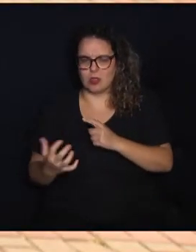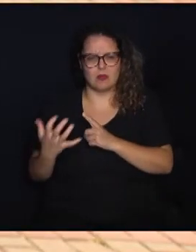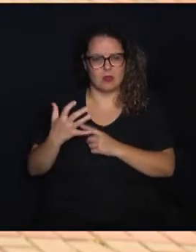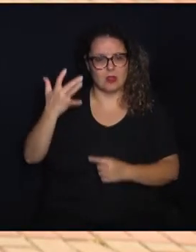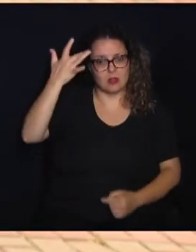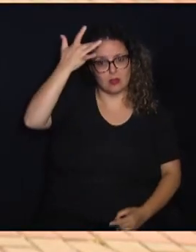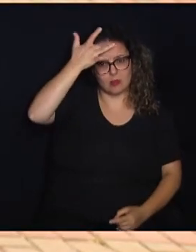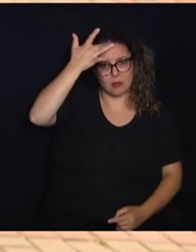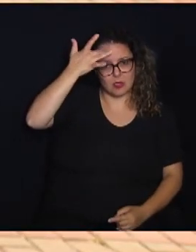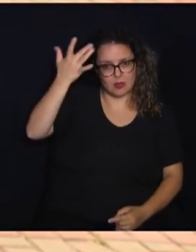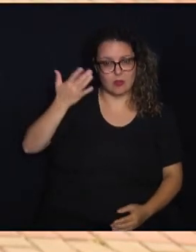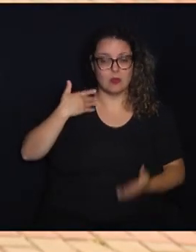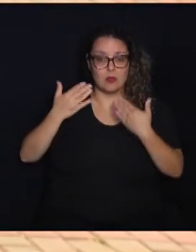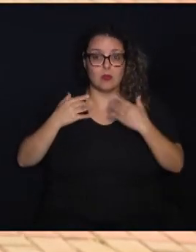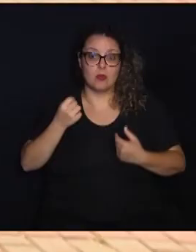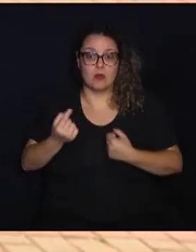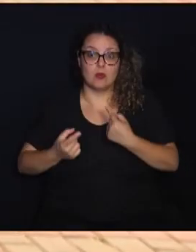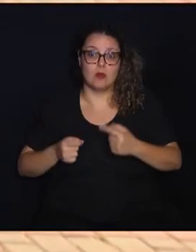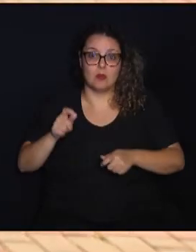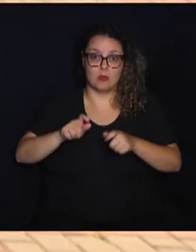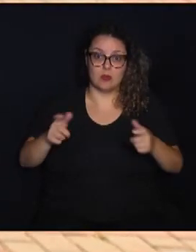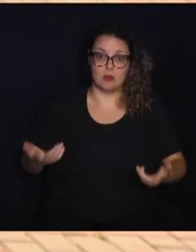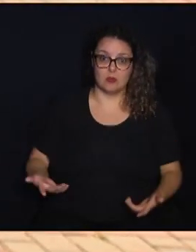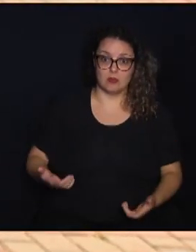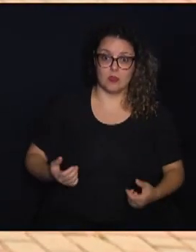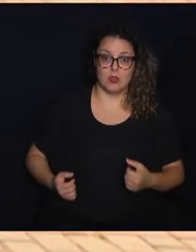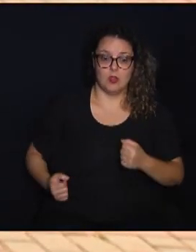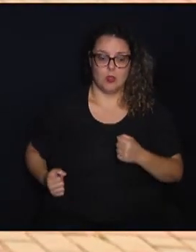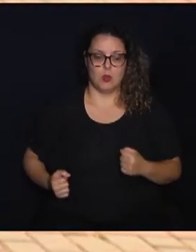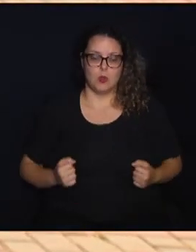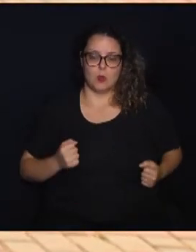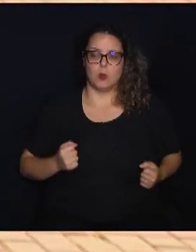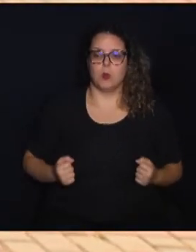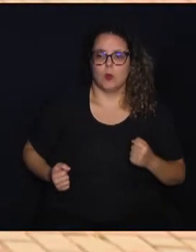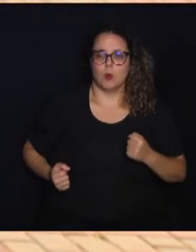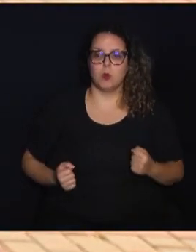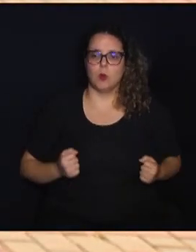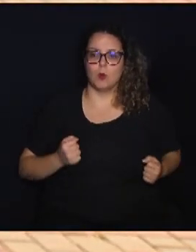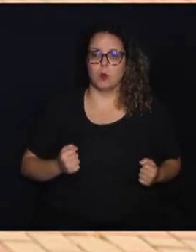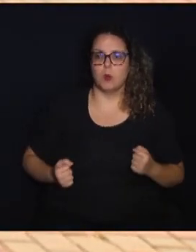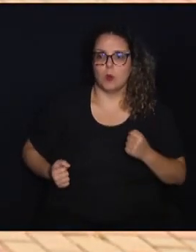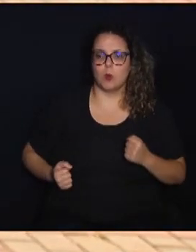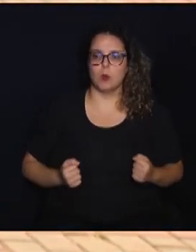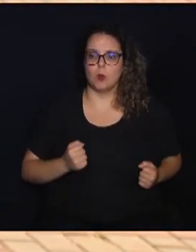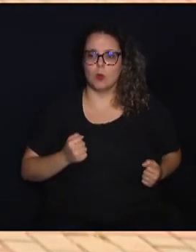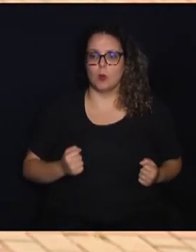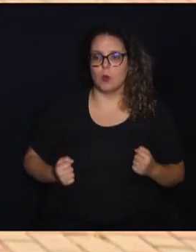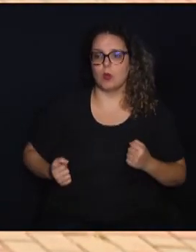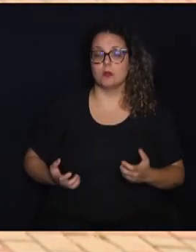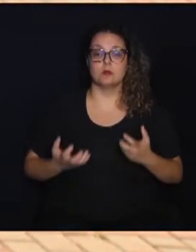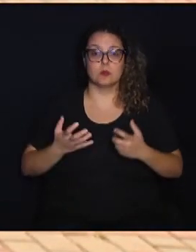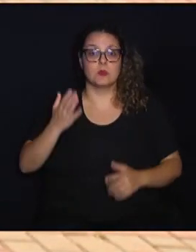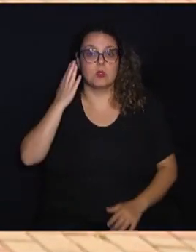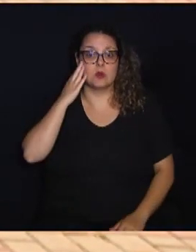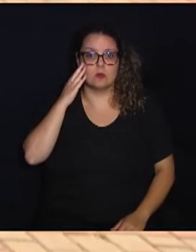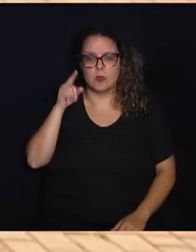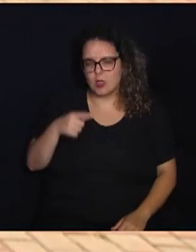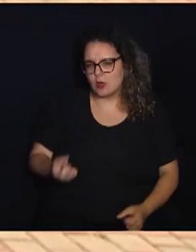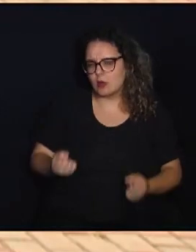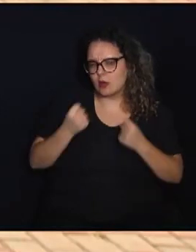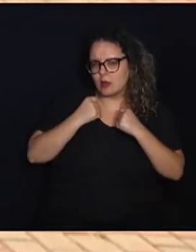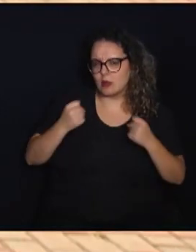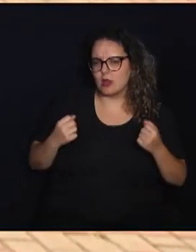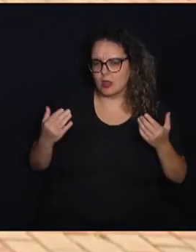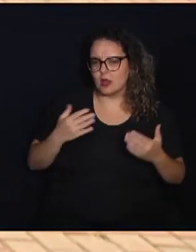nós conversamos com algumas pessoas que estavam caminhando aqui no Taquaral e a gente quis saber, a atividade física que você está fazendo